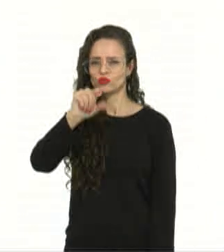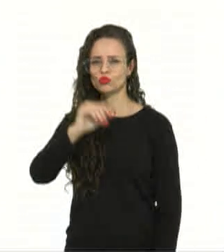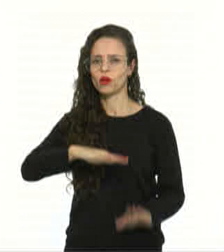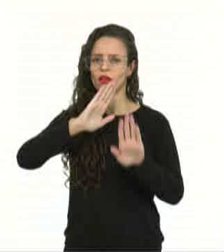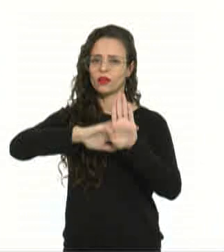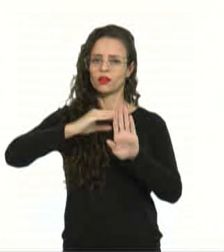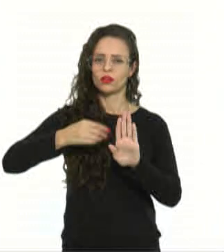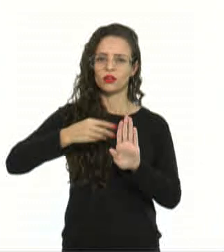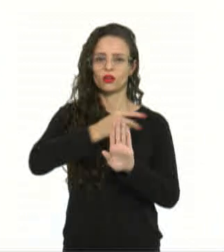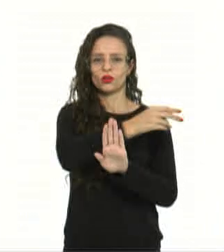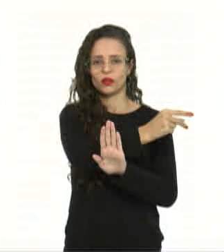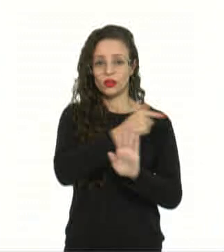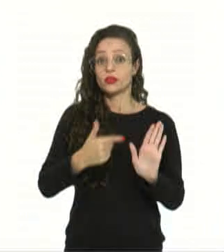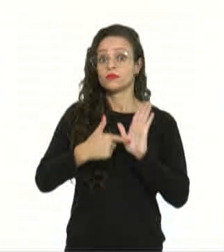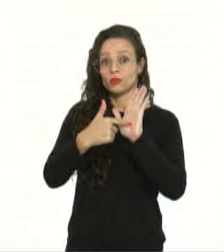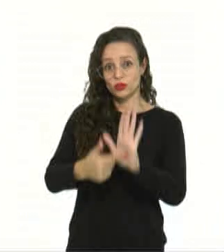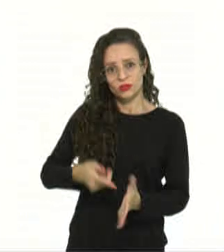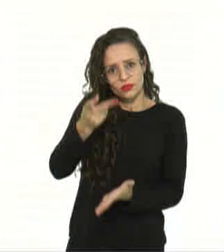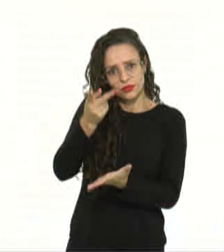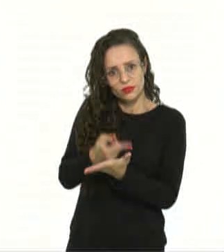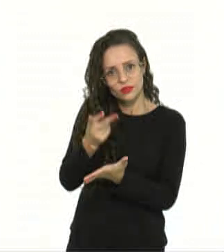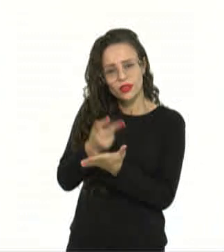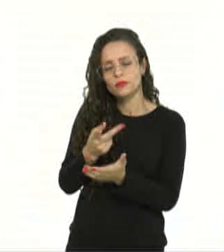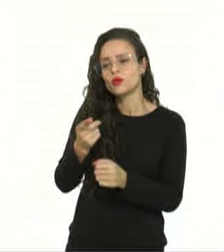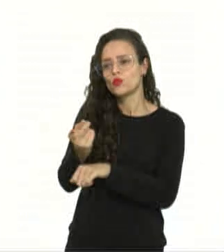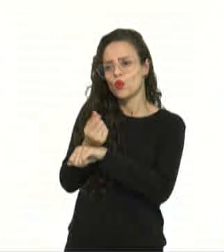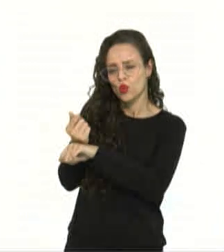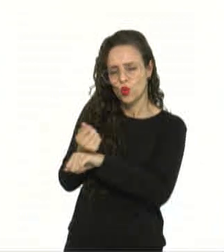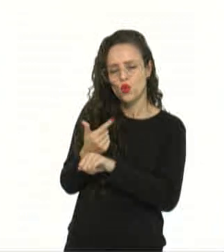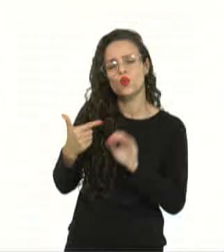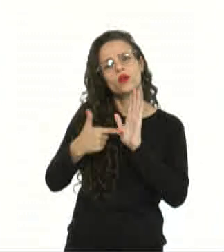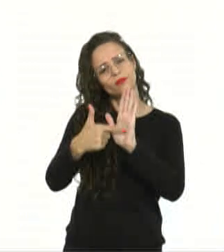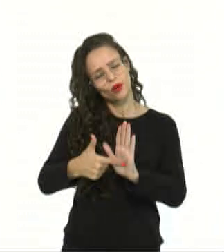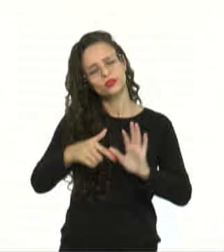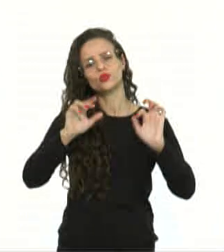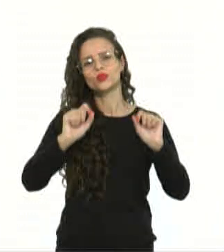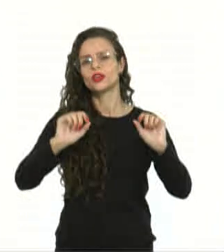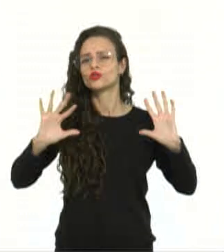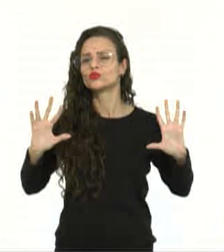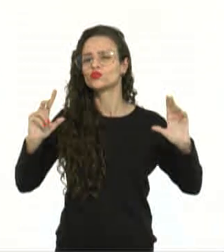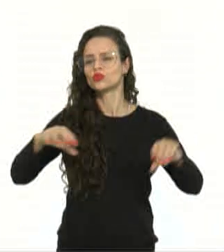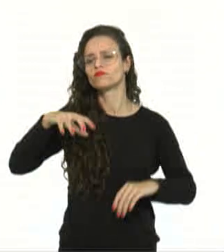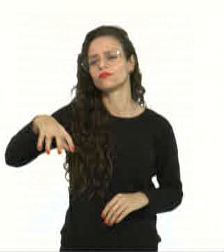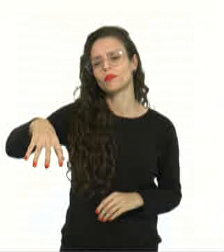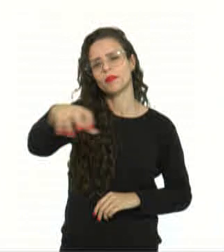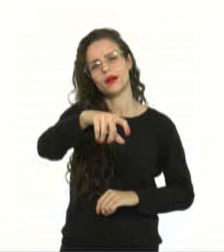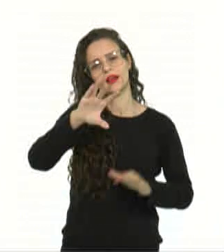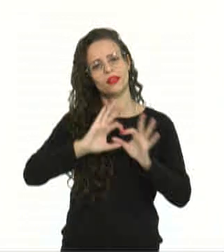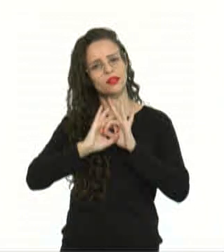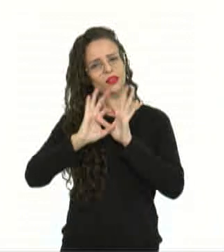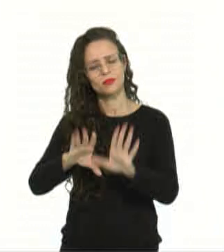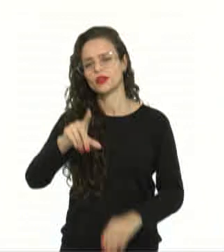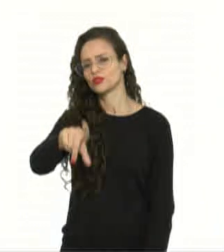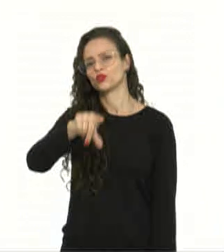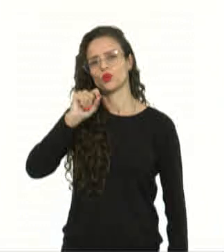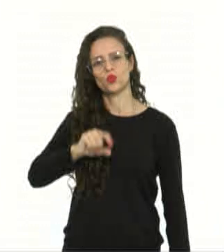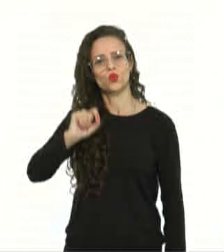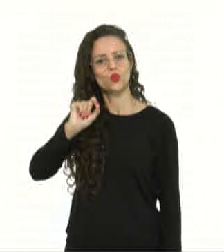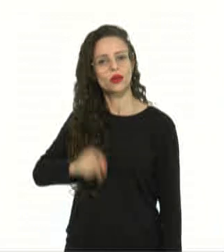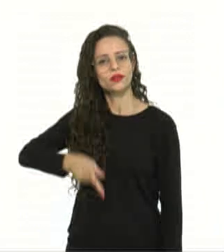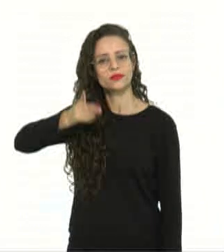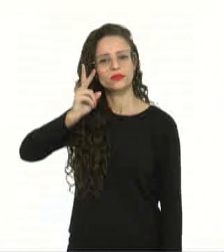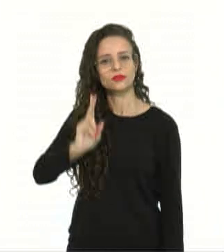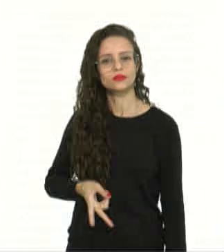ideologia, que reflete sempre a coerção econômica, revela-se em todos os setores como a liberdade de escolher o que é sempre